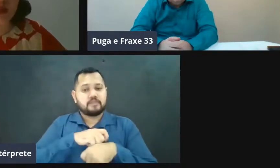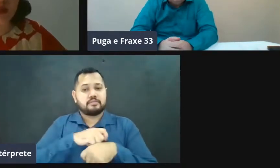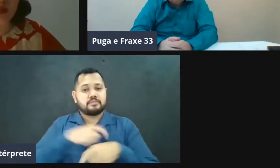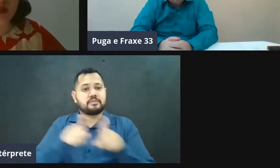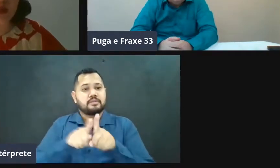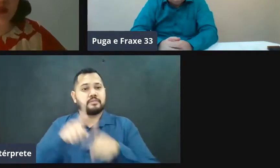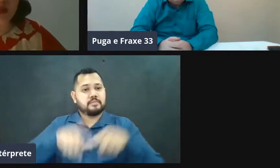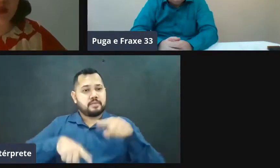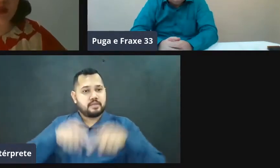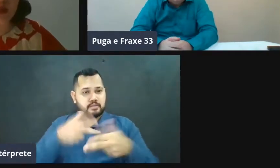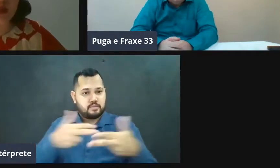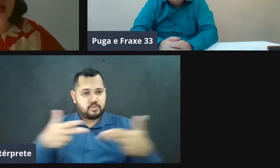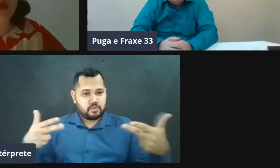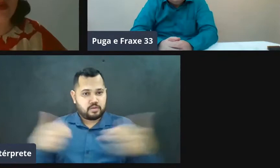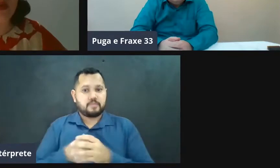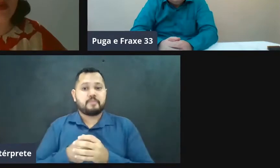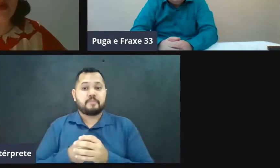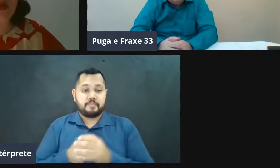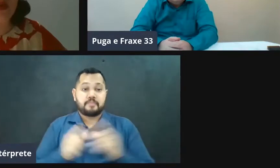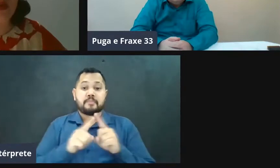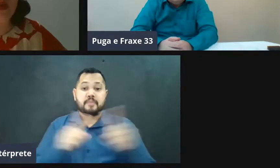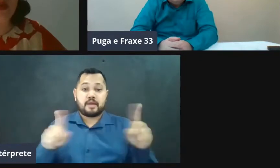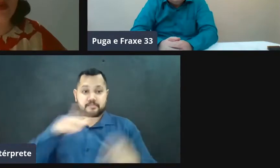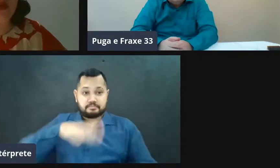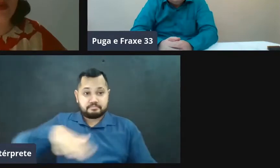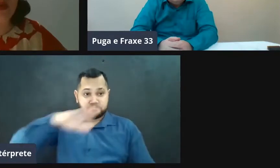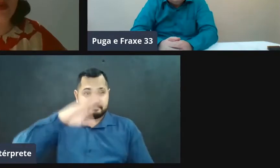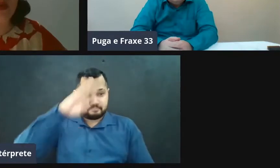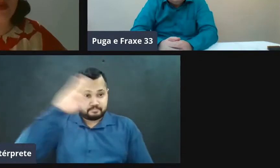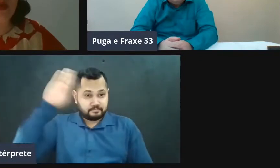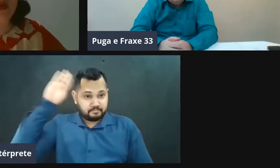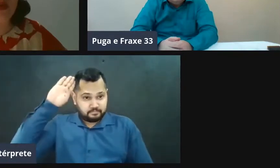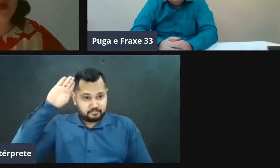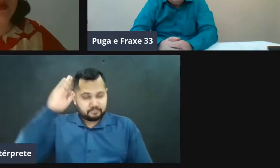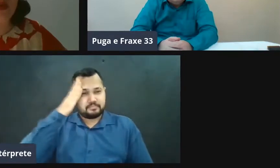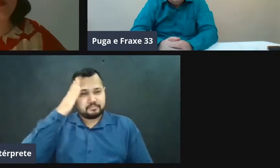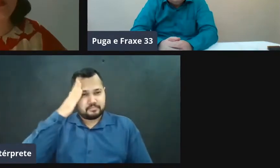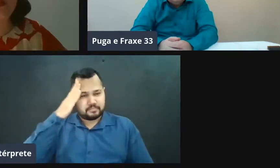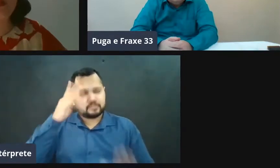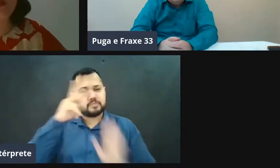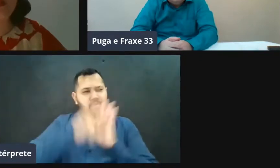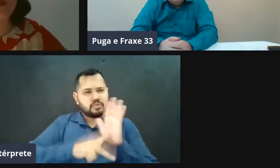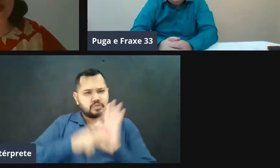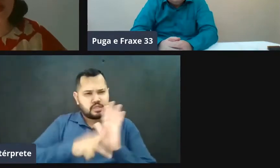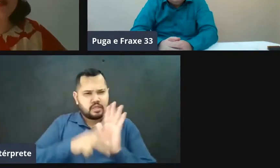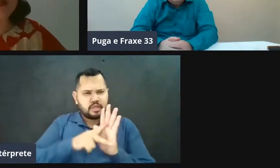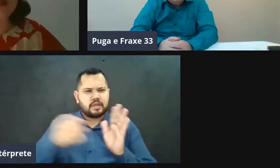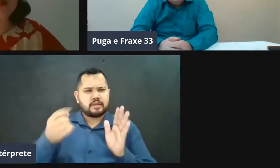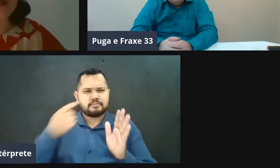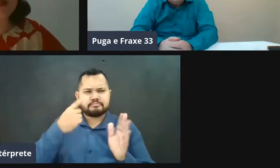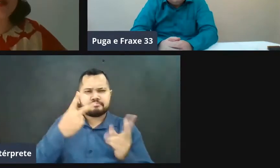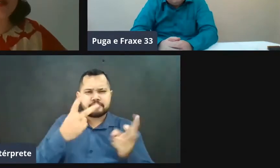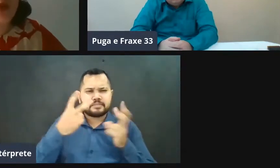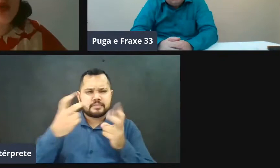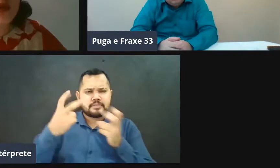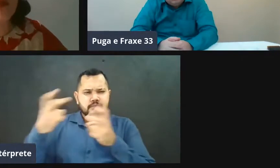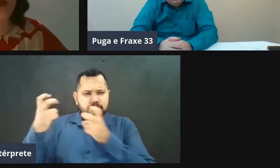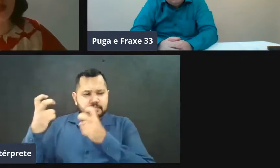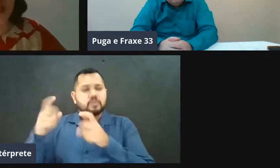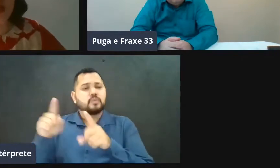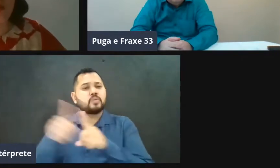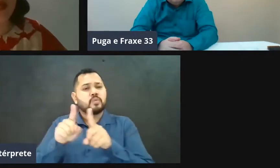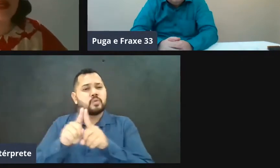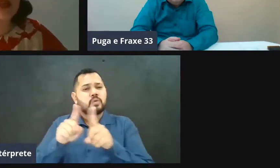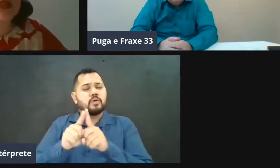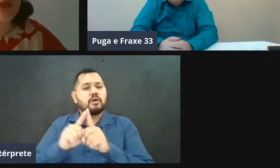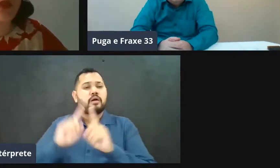patrimonial. Porém, o meio acadêmico vem apontando que medidas e projetos recentes podem representar uma ameaça a